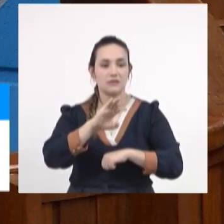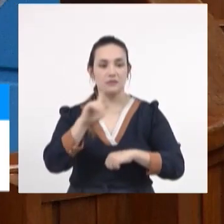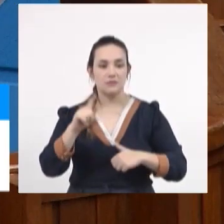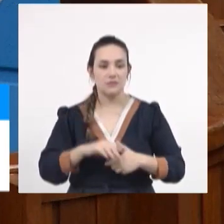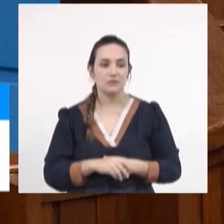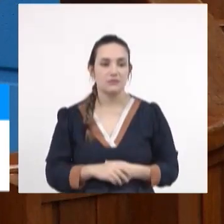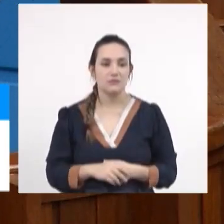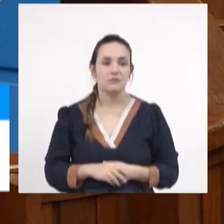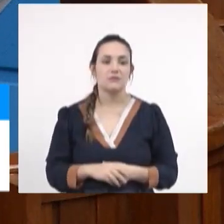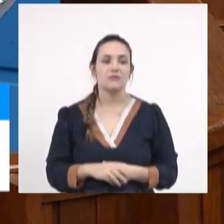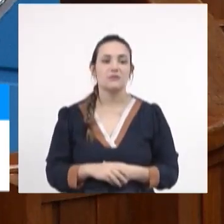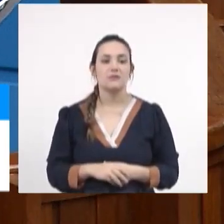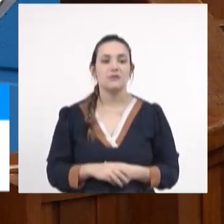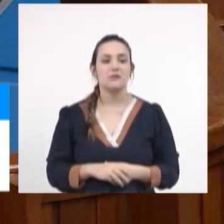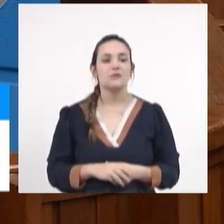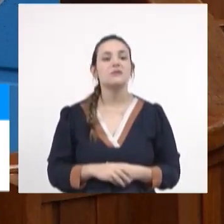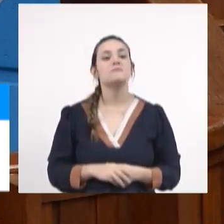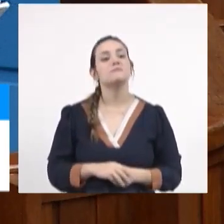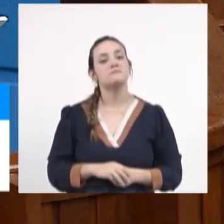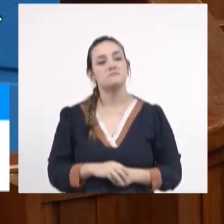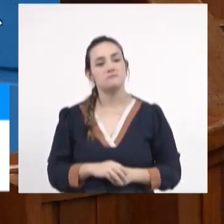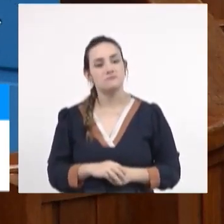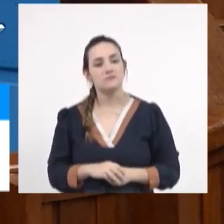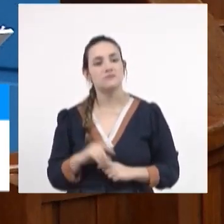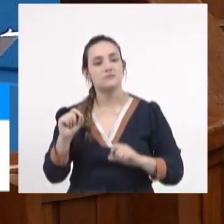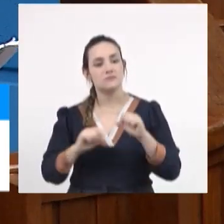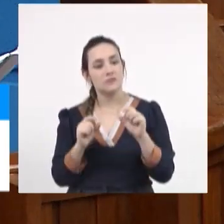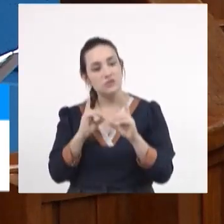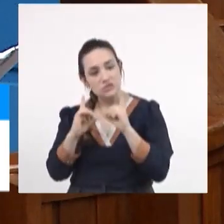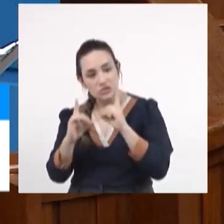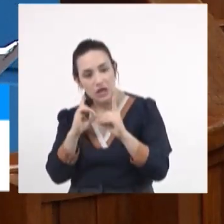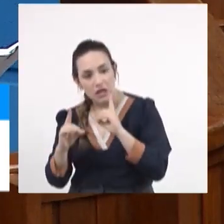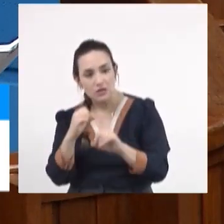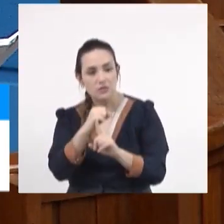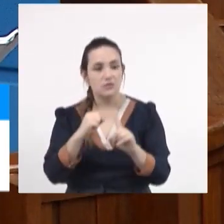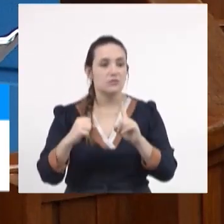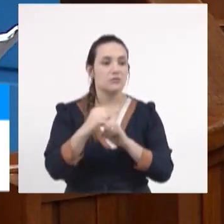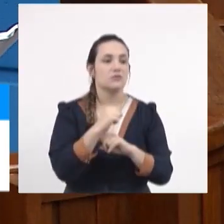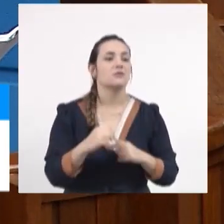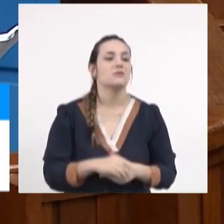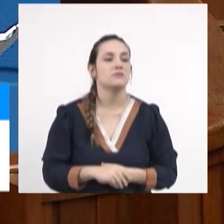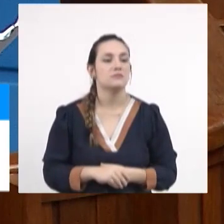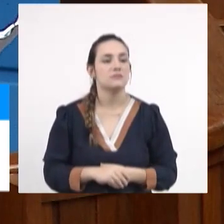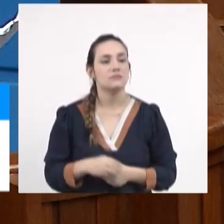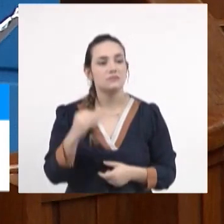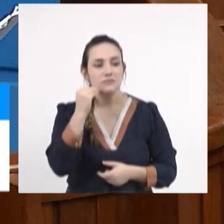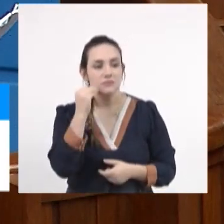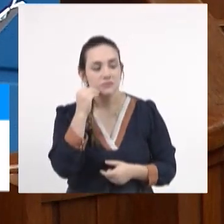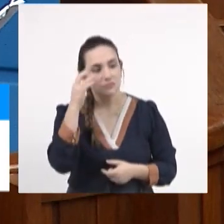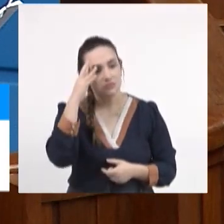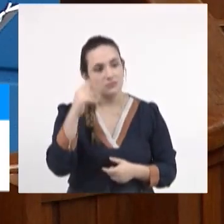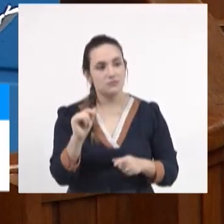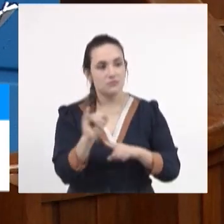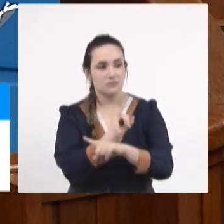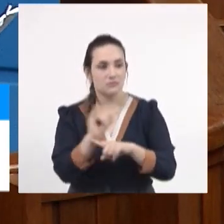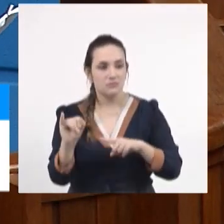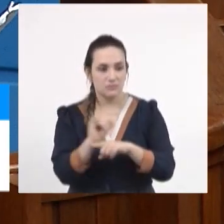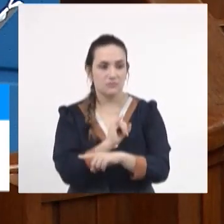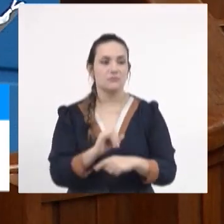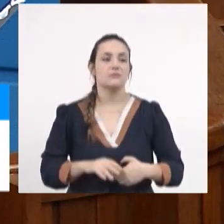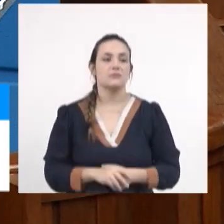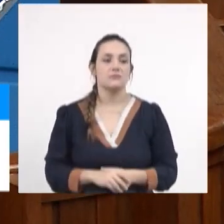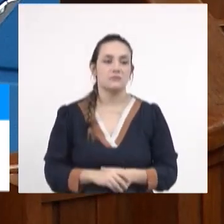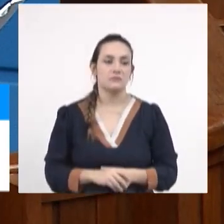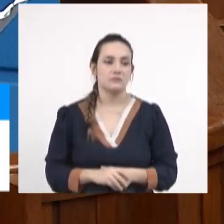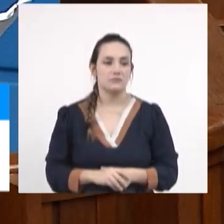produzir conhecimento científico para dialogar com a sociedade, buscar soluções e estratégias inovadoras